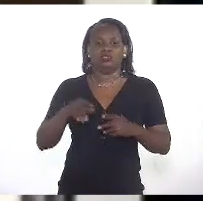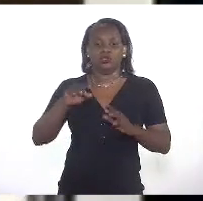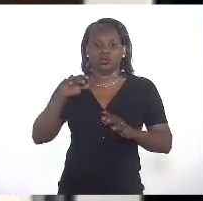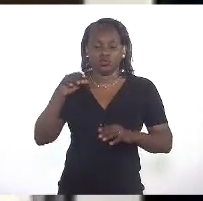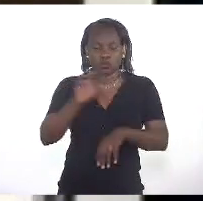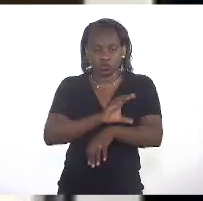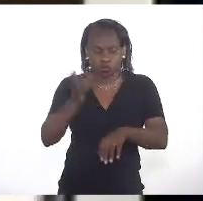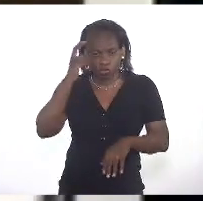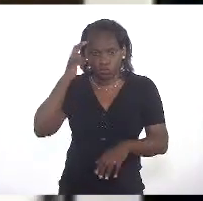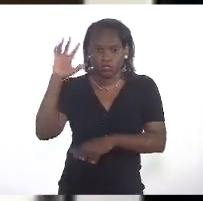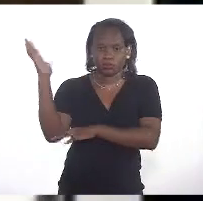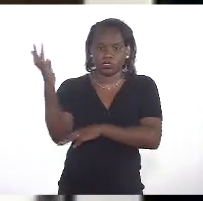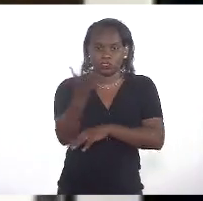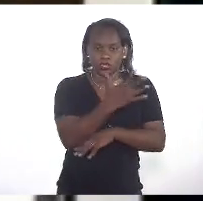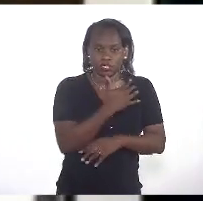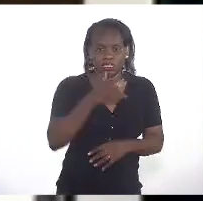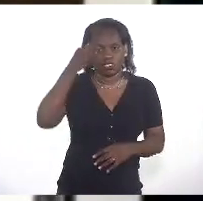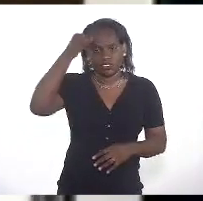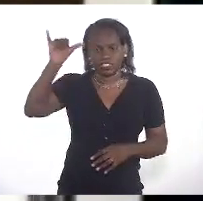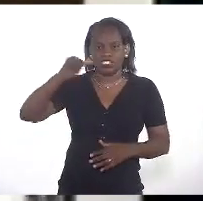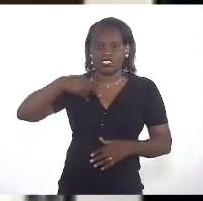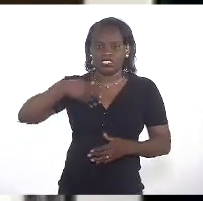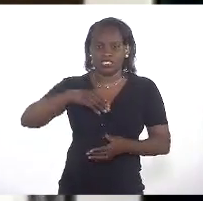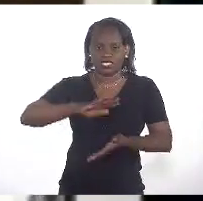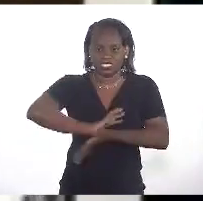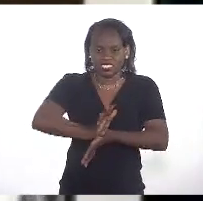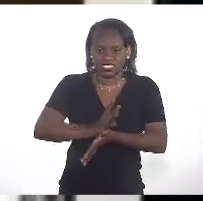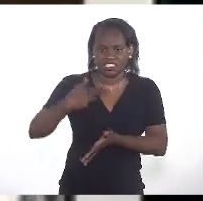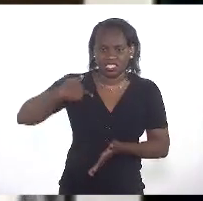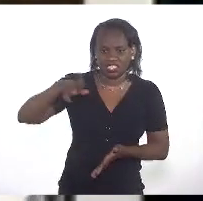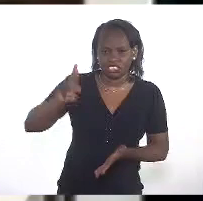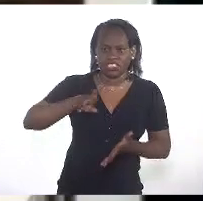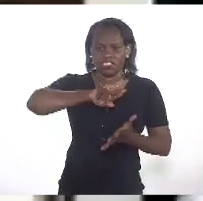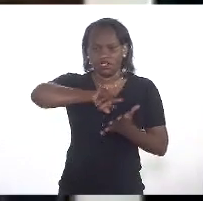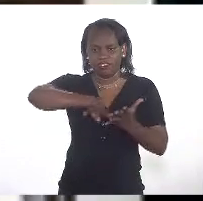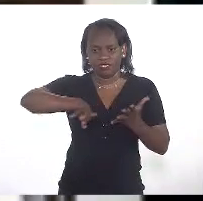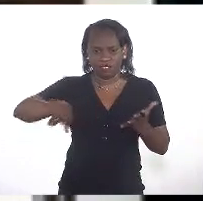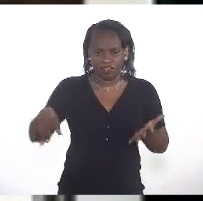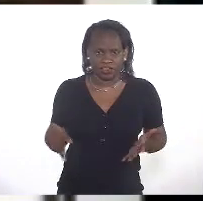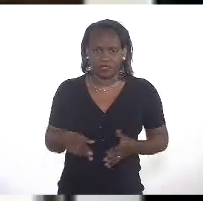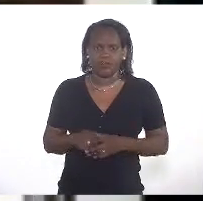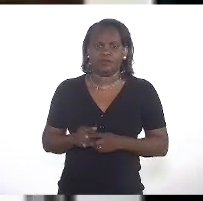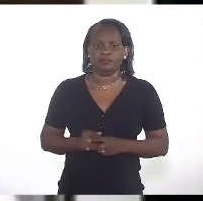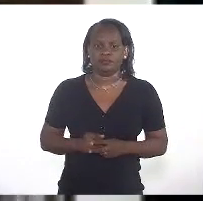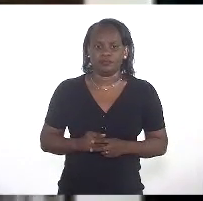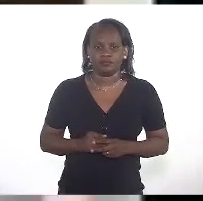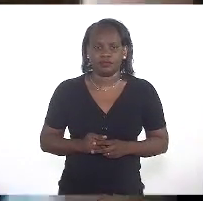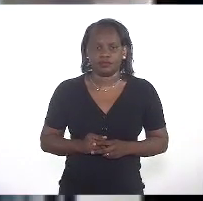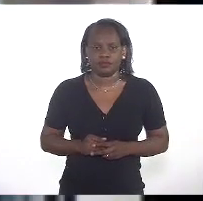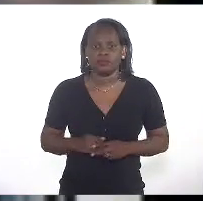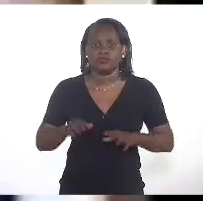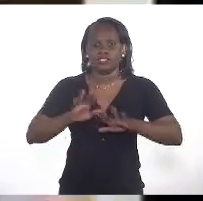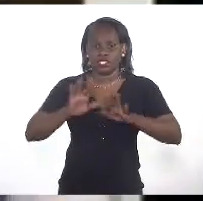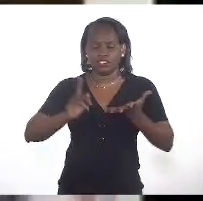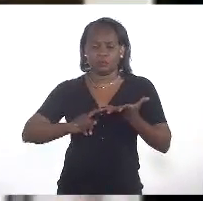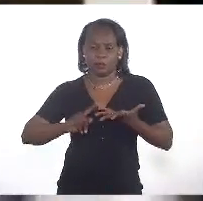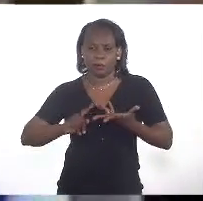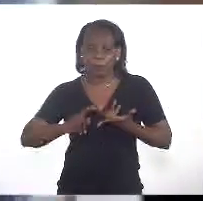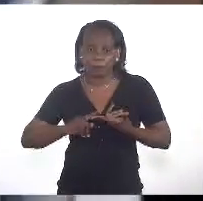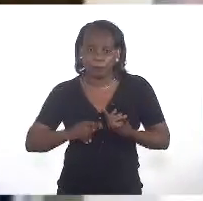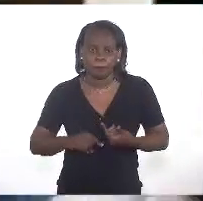ambiente, combate à intolerância religiosa e outros na minha realidade municipal. Esses